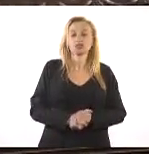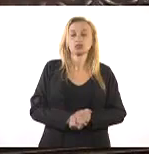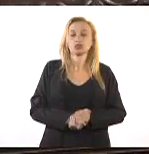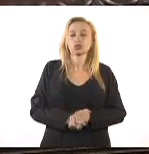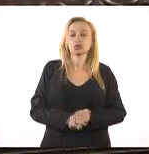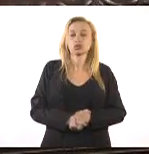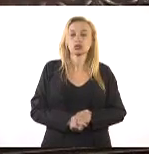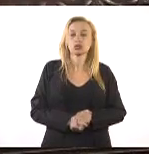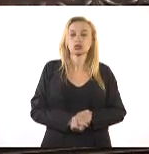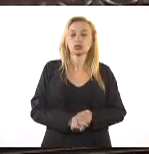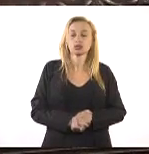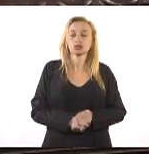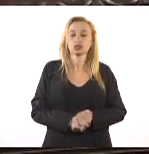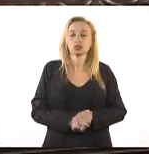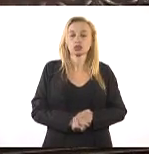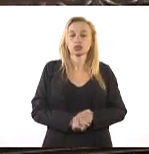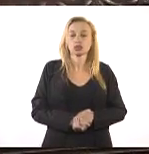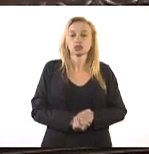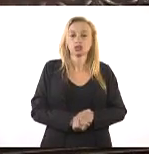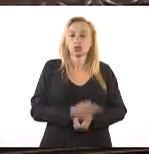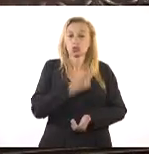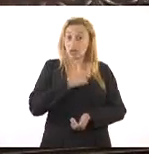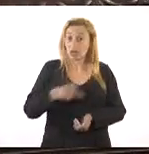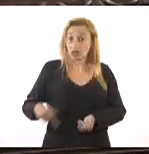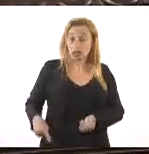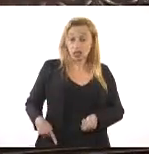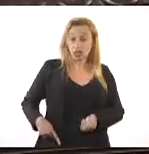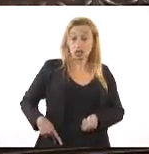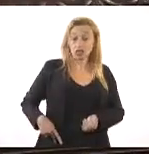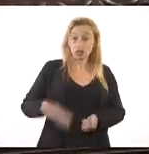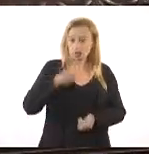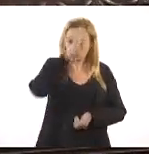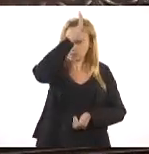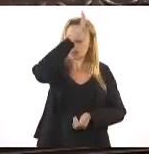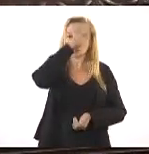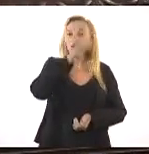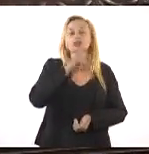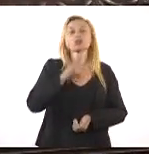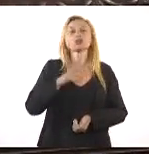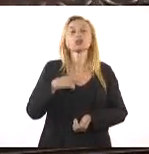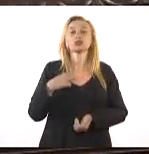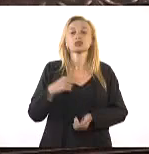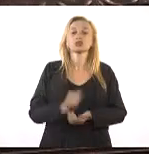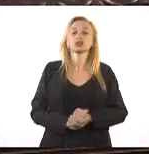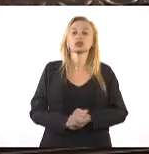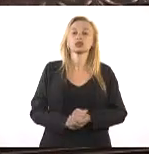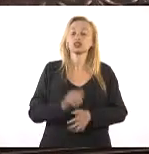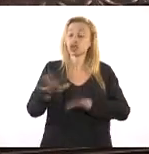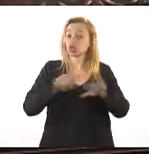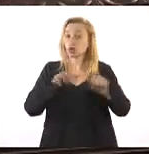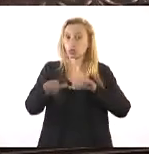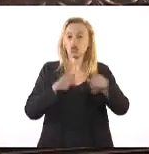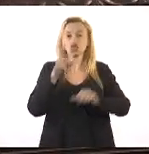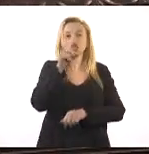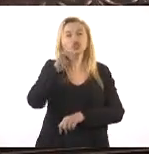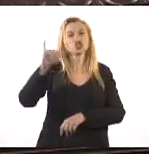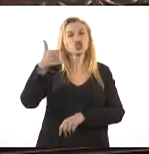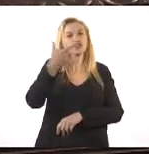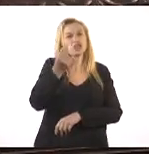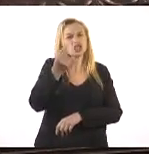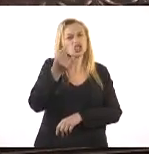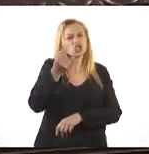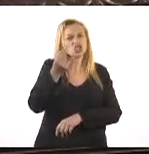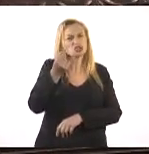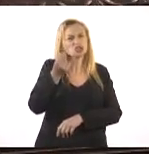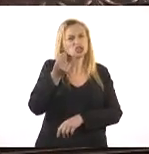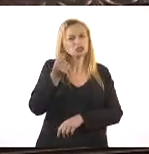autoridade do nosso país está chamando para o dia 15 a população, né? No nosso entendimento,